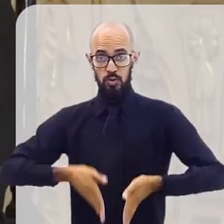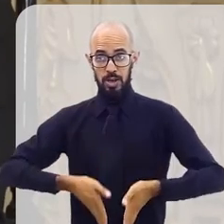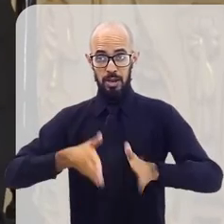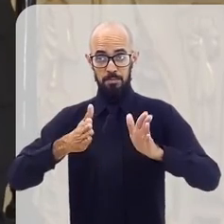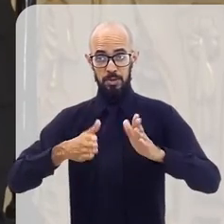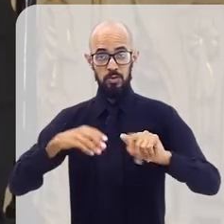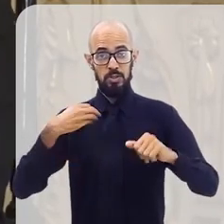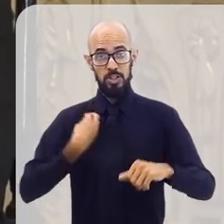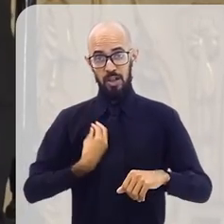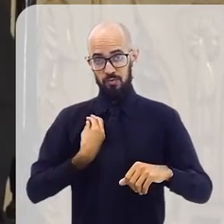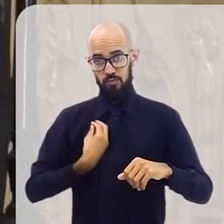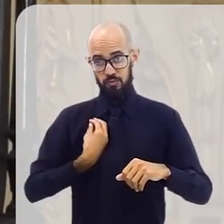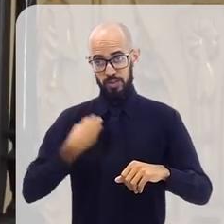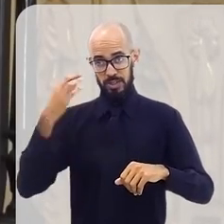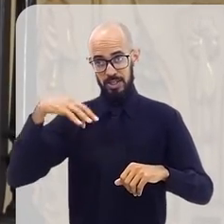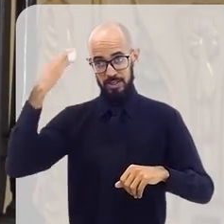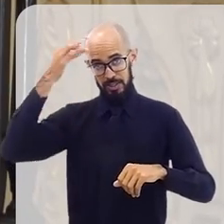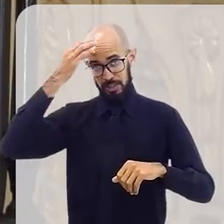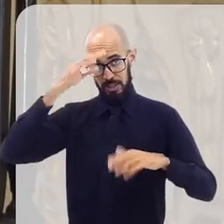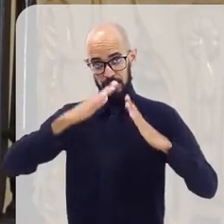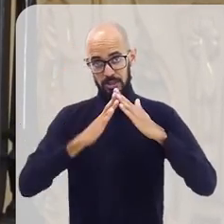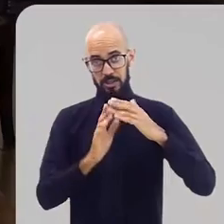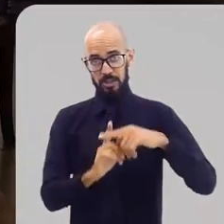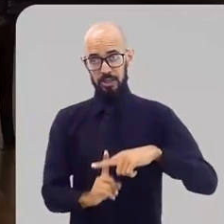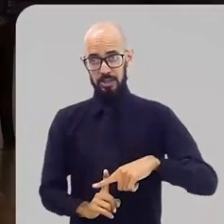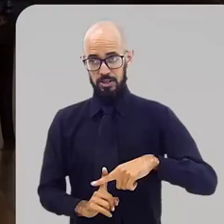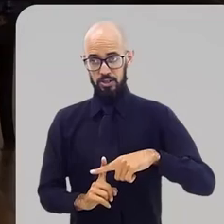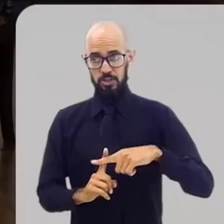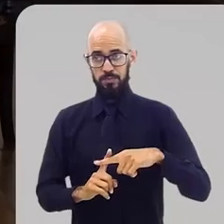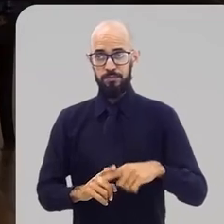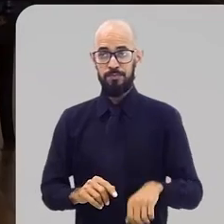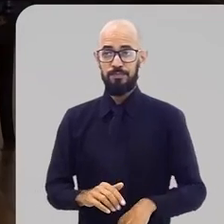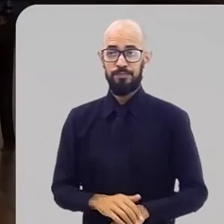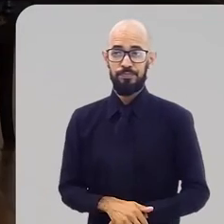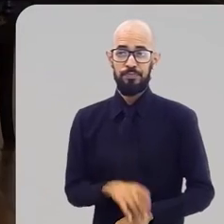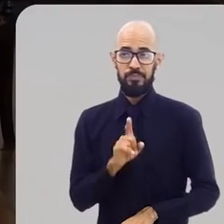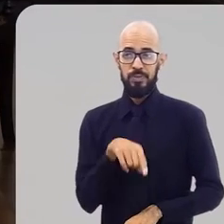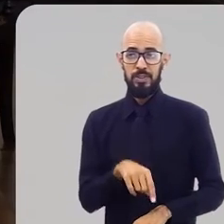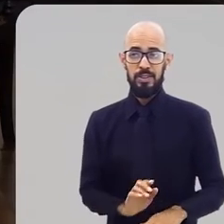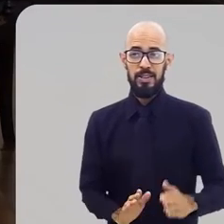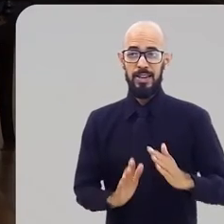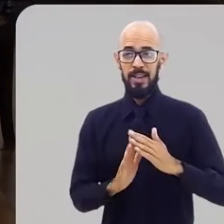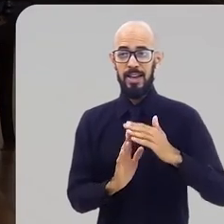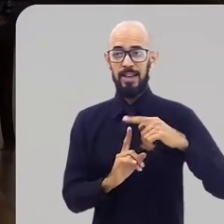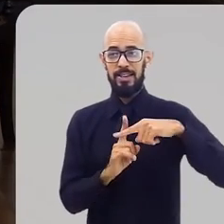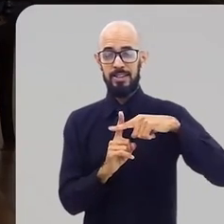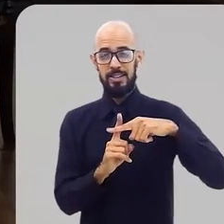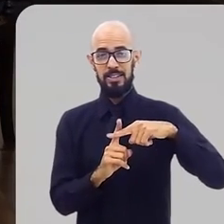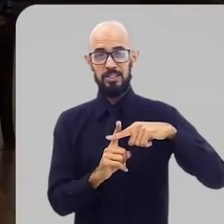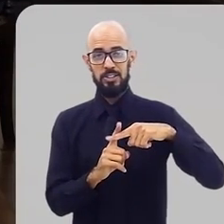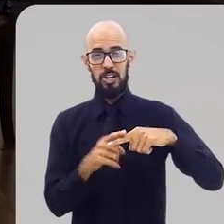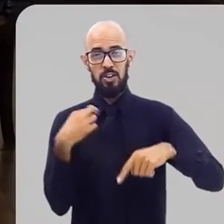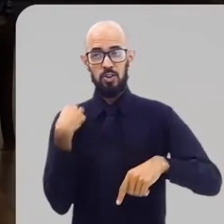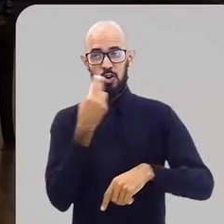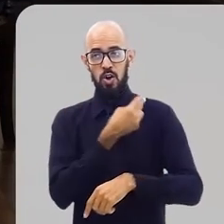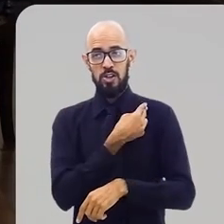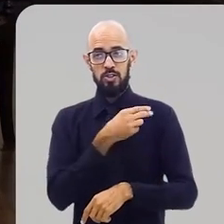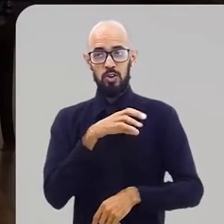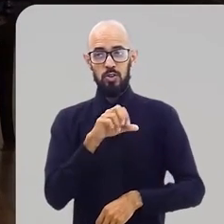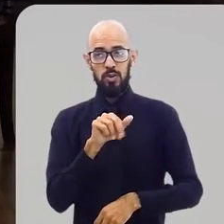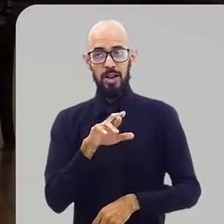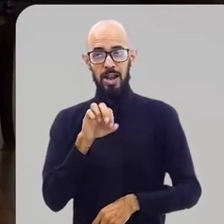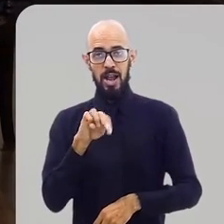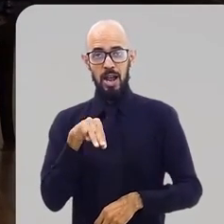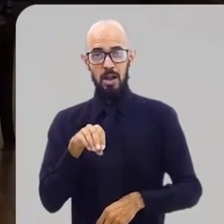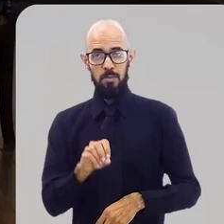enviam a vida sacramental né A igreja a igreja esse que a Igreja Nossa Senhora do carro diante da